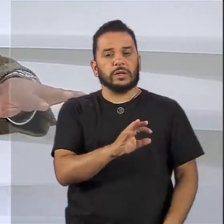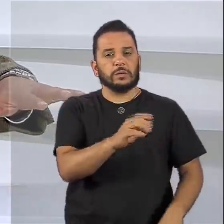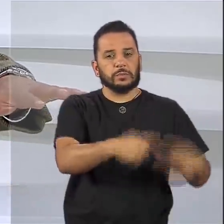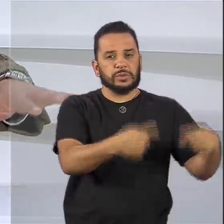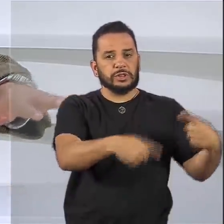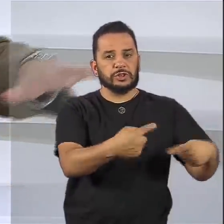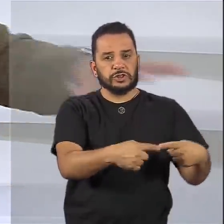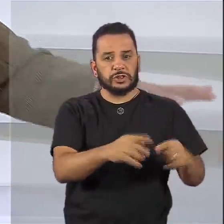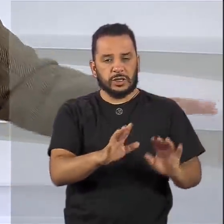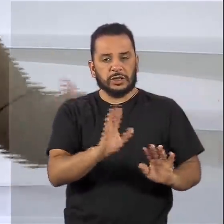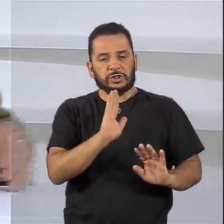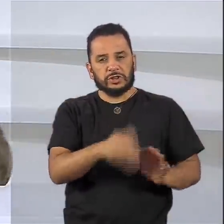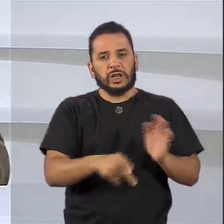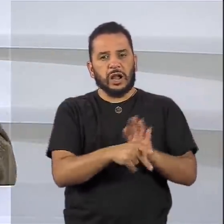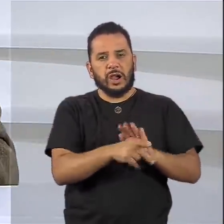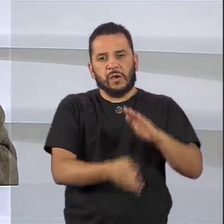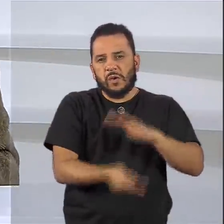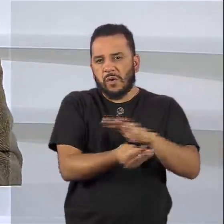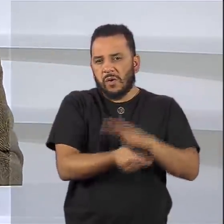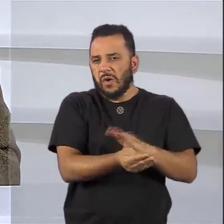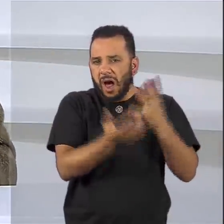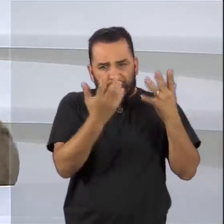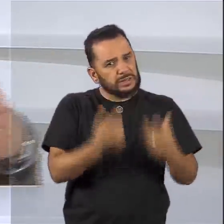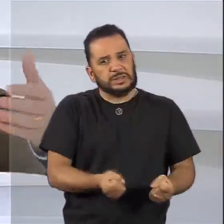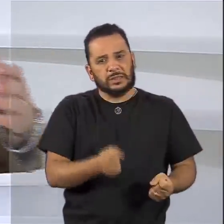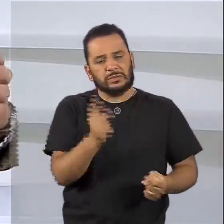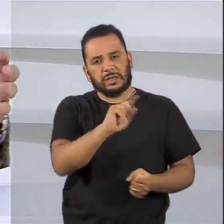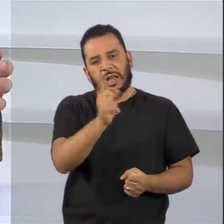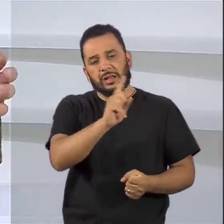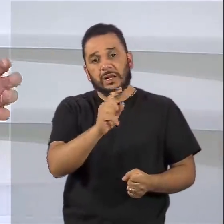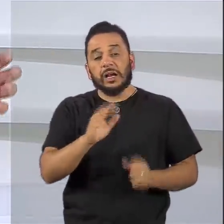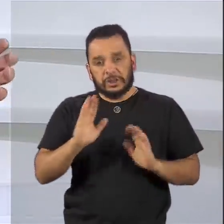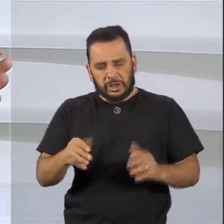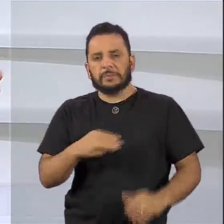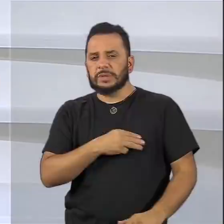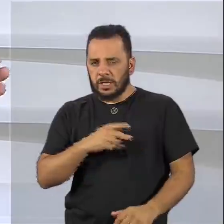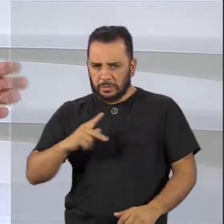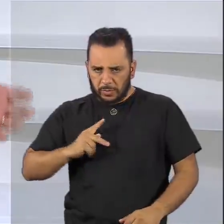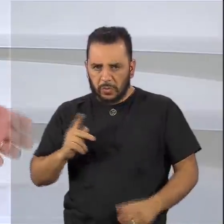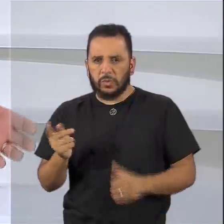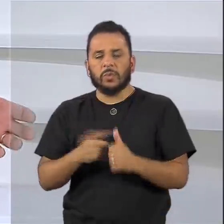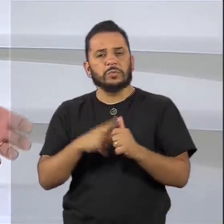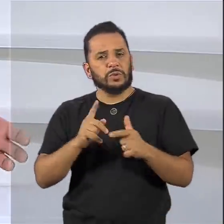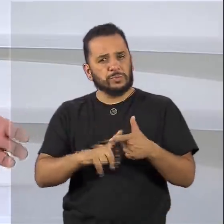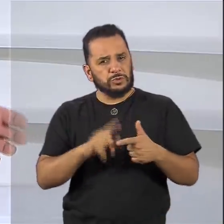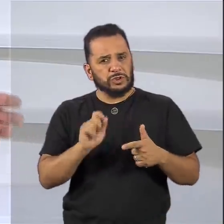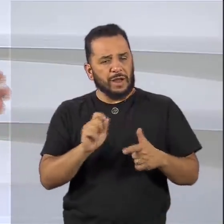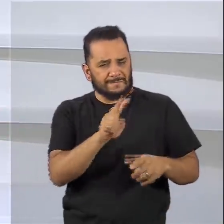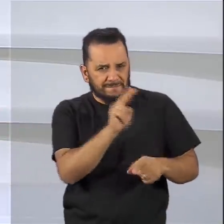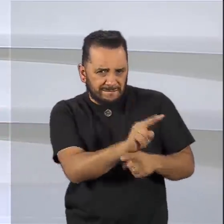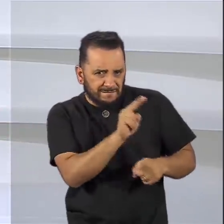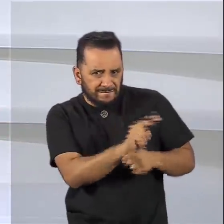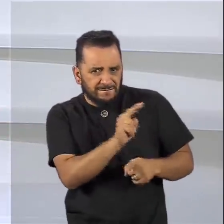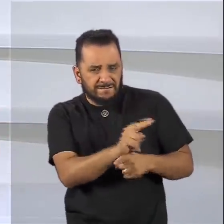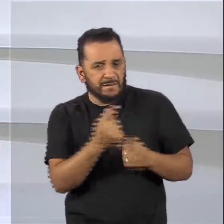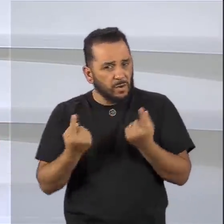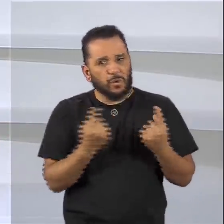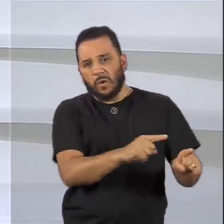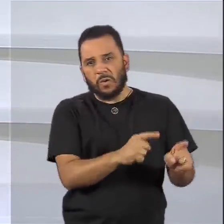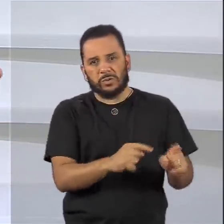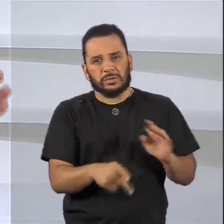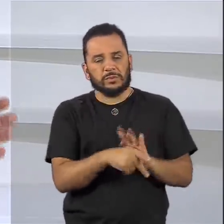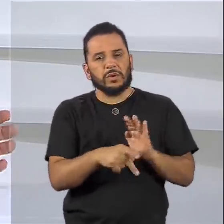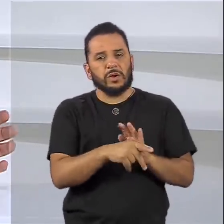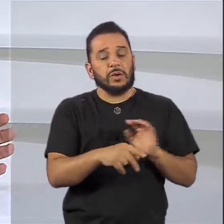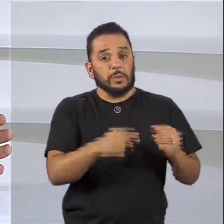esse padrão de corrupção é inaceitável, eu vou colocar ordem. Então, nós temos aqui freios e contrapesos que estão funcionando,